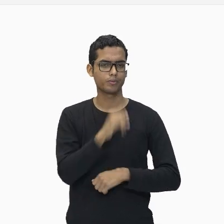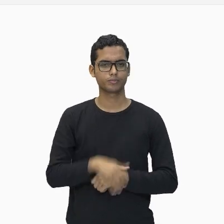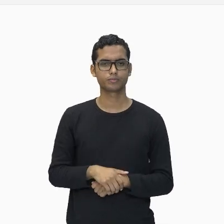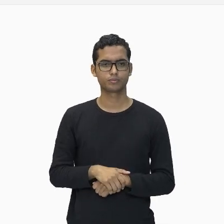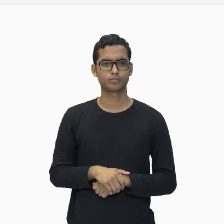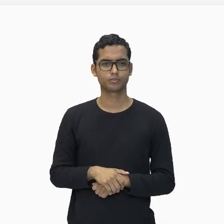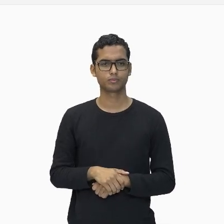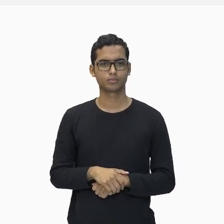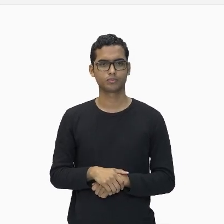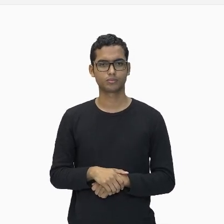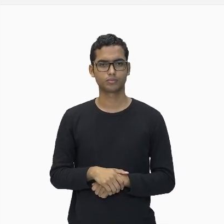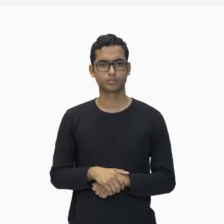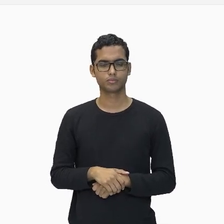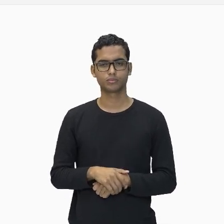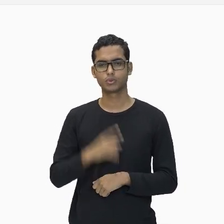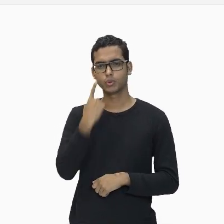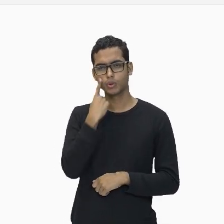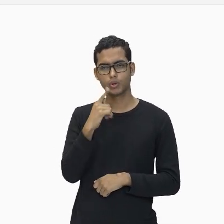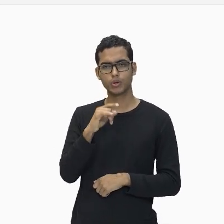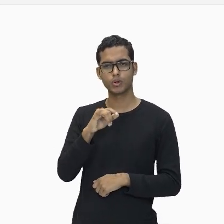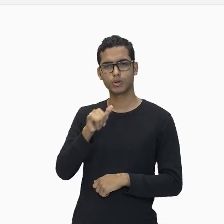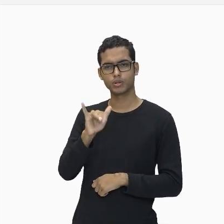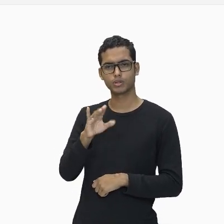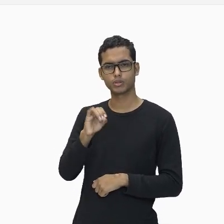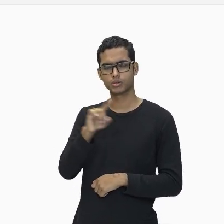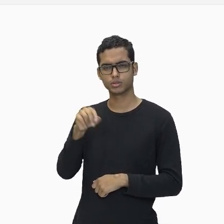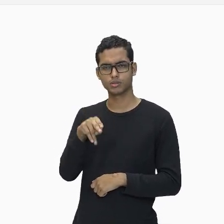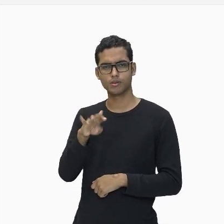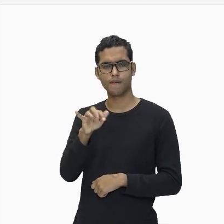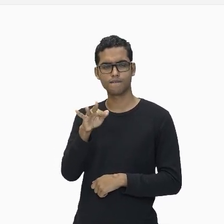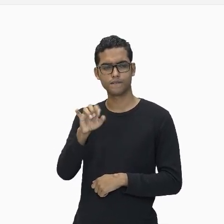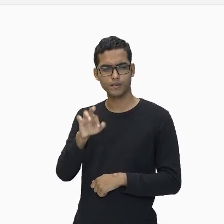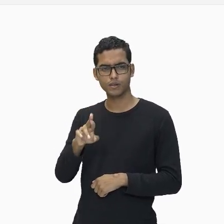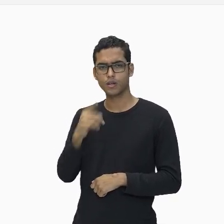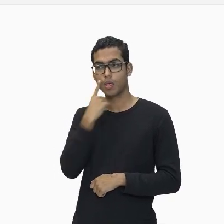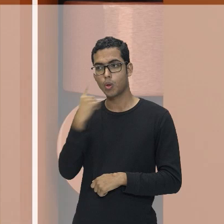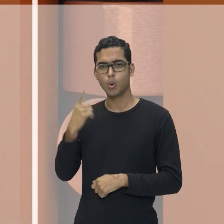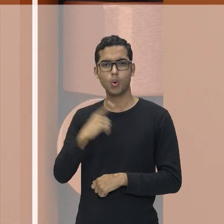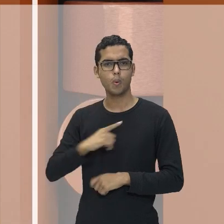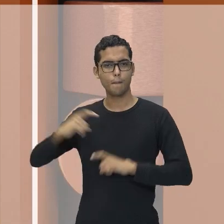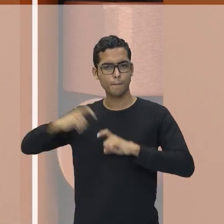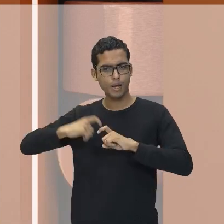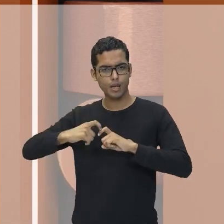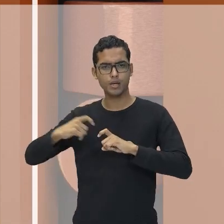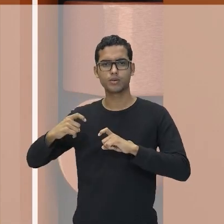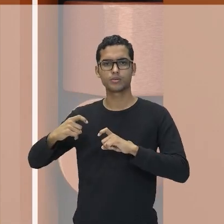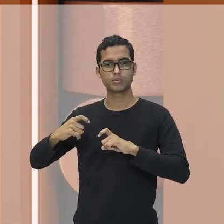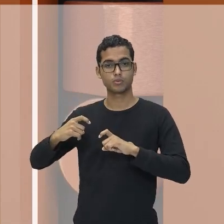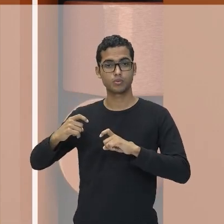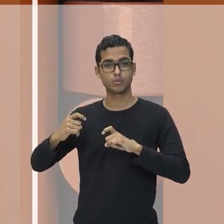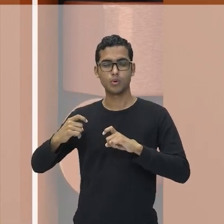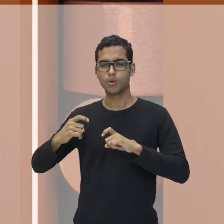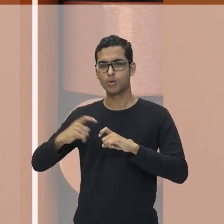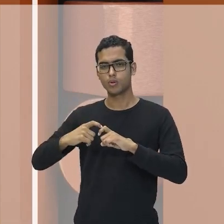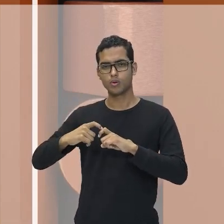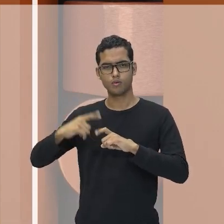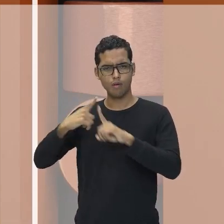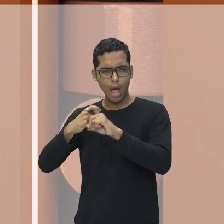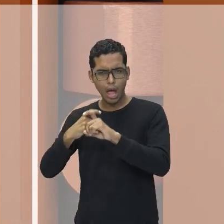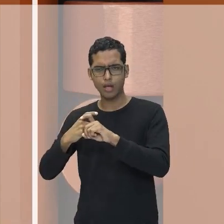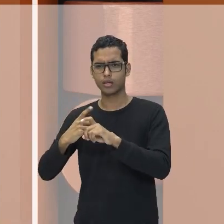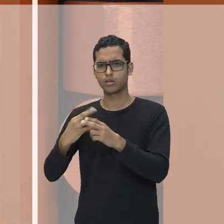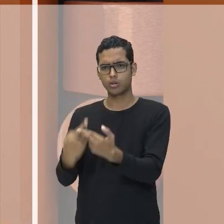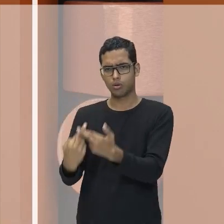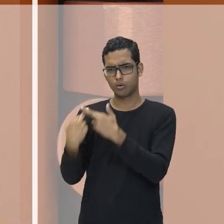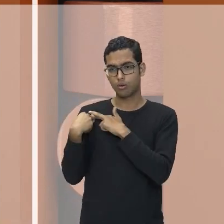o Josef Mengele, ali o anjo da morte, conhecido como um médico nazista, responsável por algumas experiências